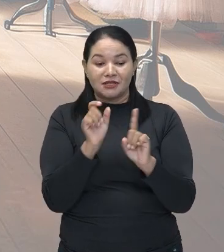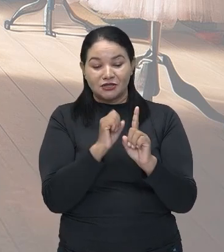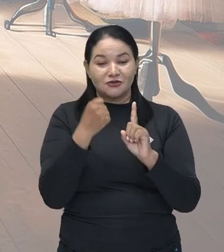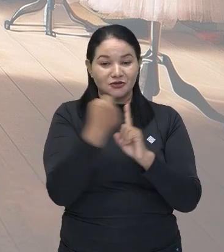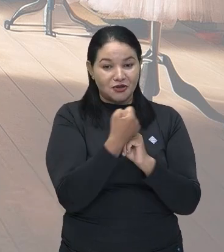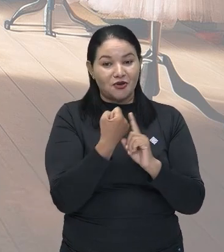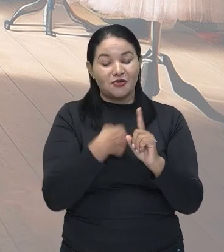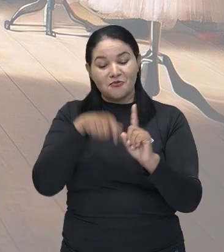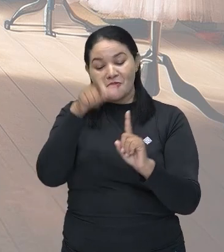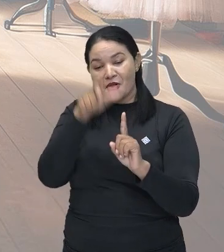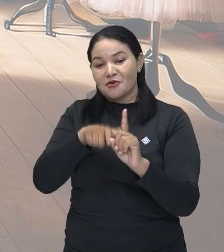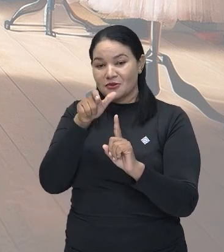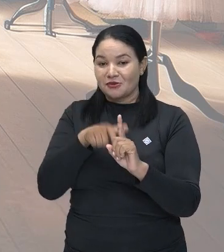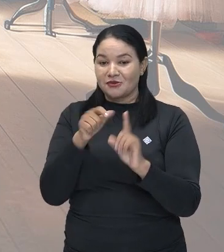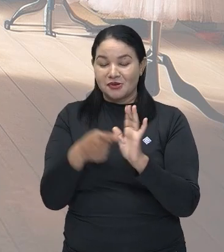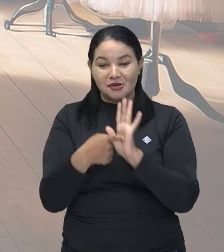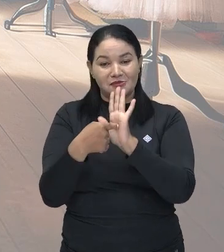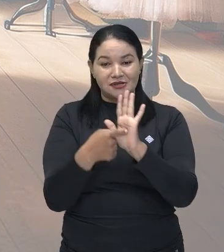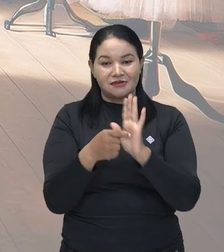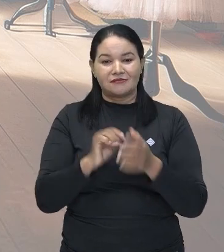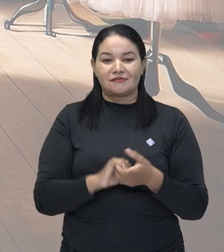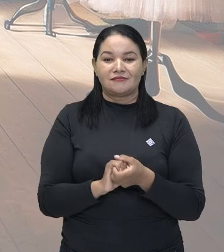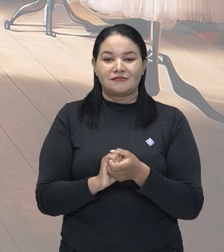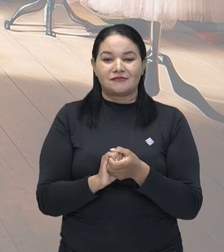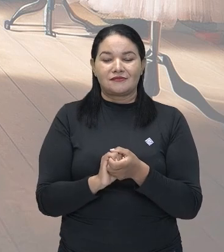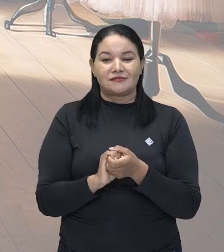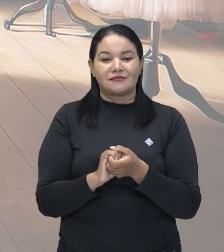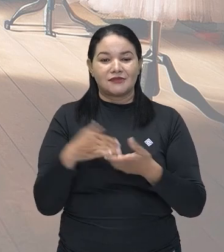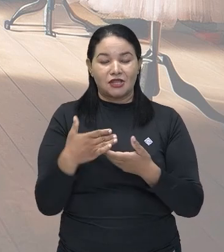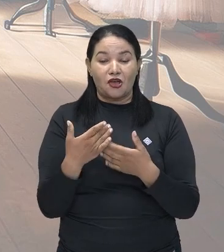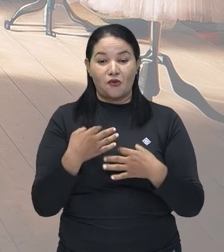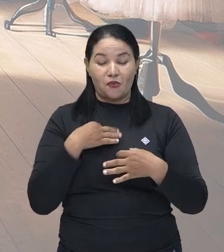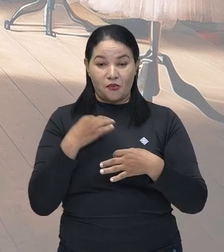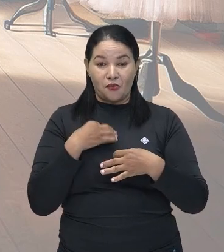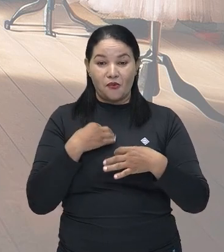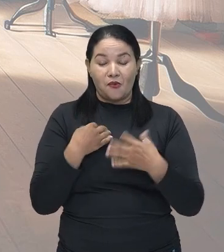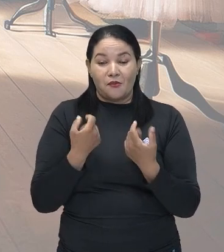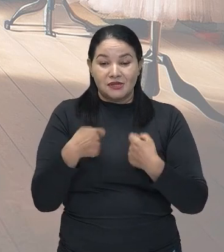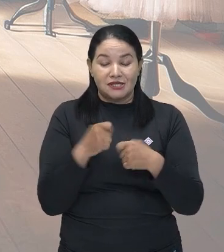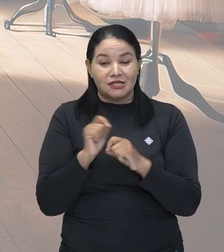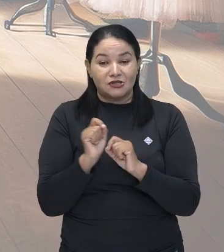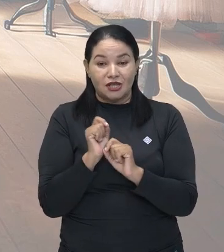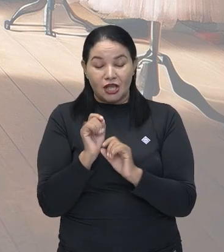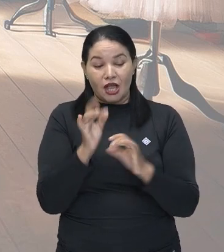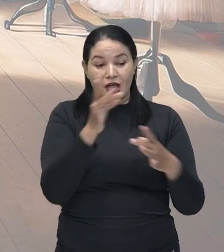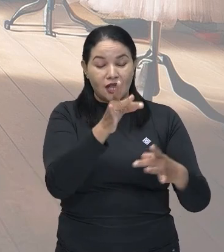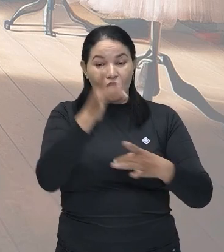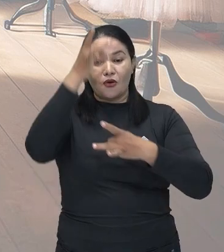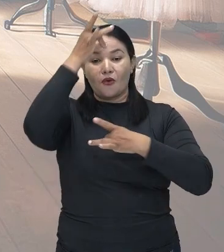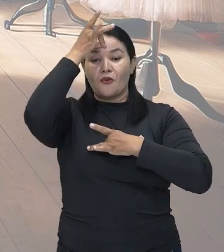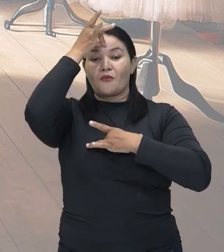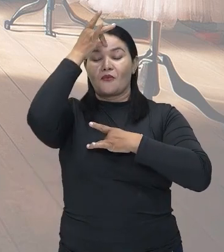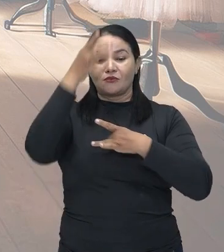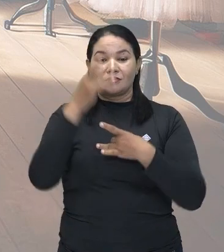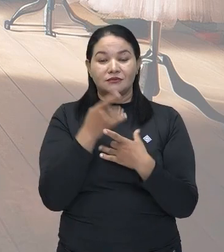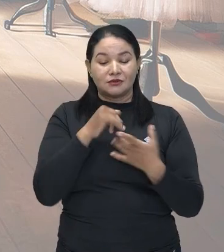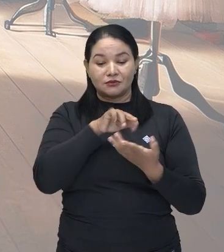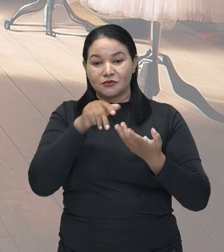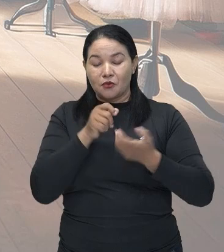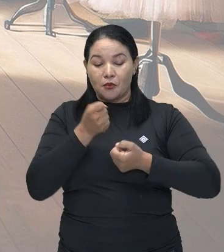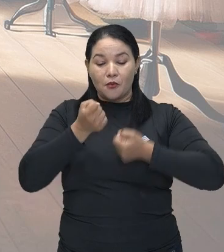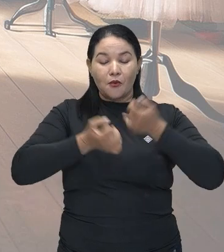personagem representado. Então, o figurino serve para ele fazer com que o ator consiga incorporar ainda mais